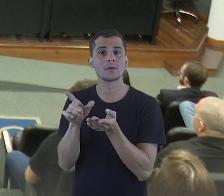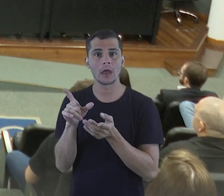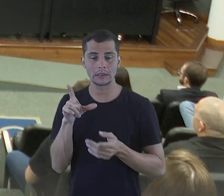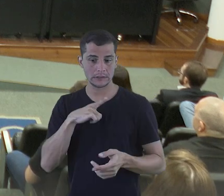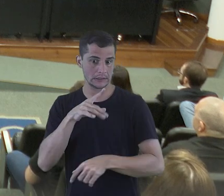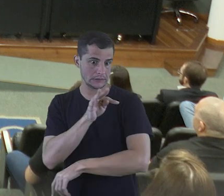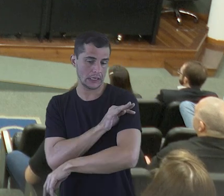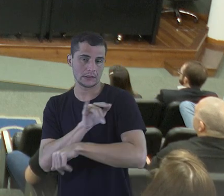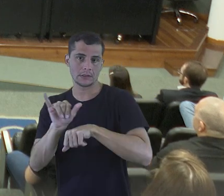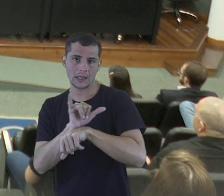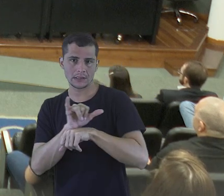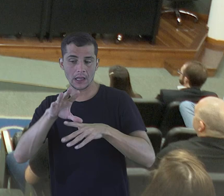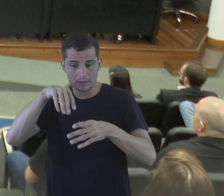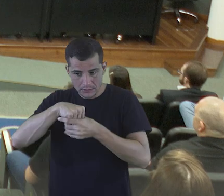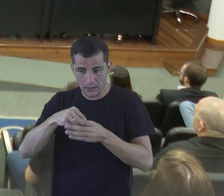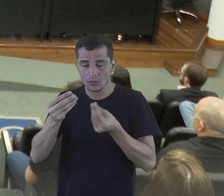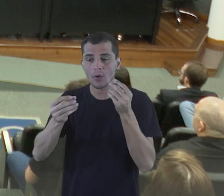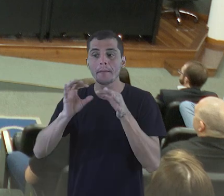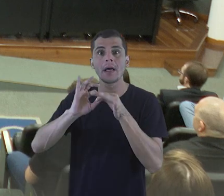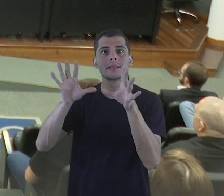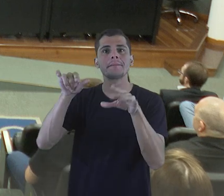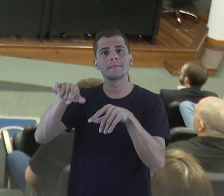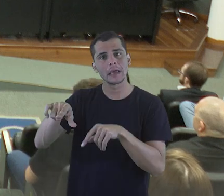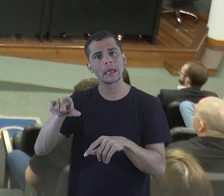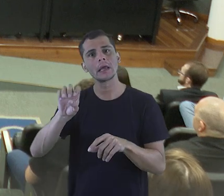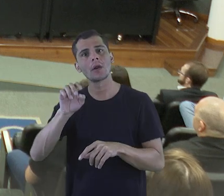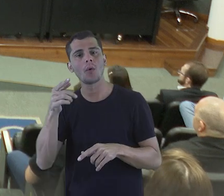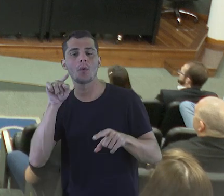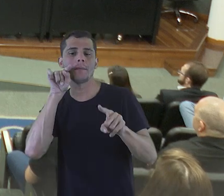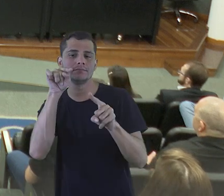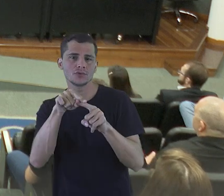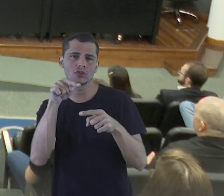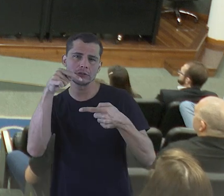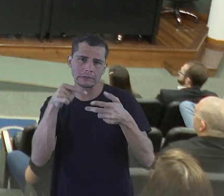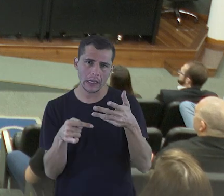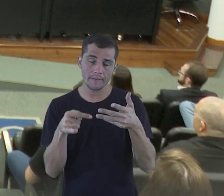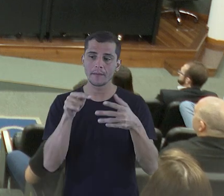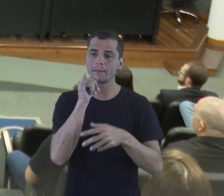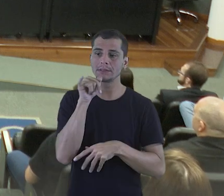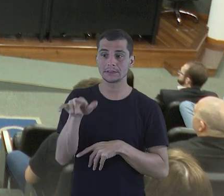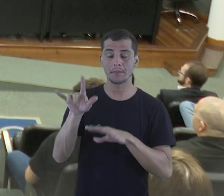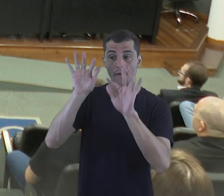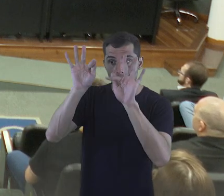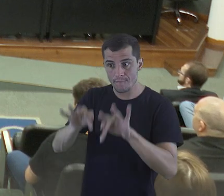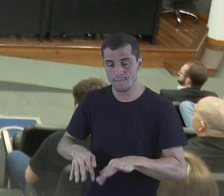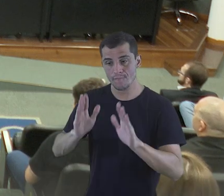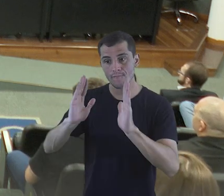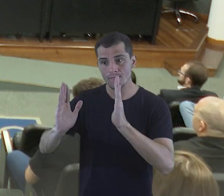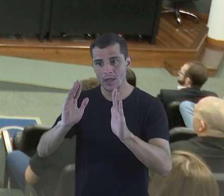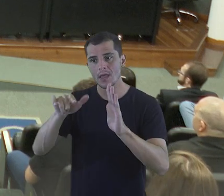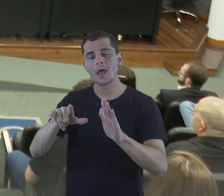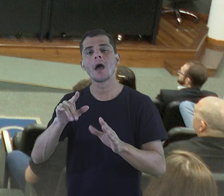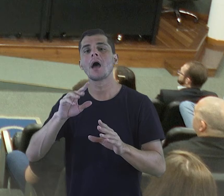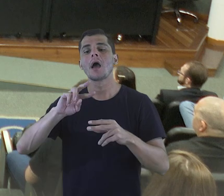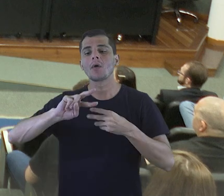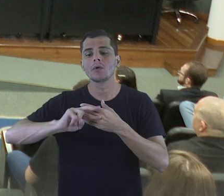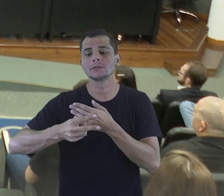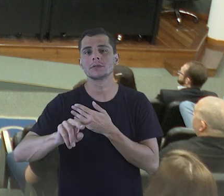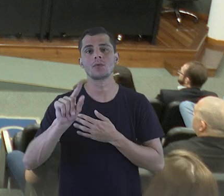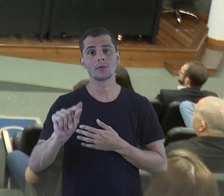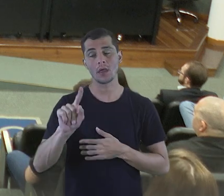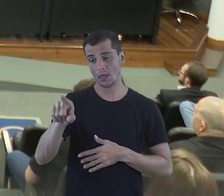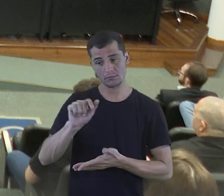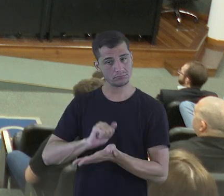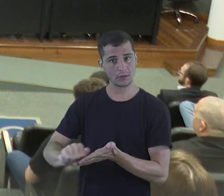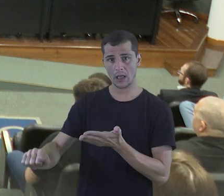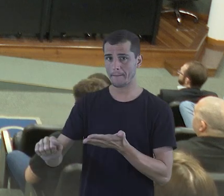autorizada a conservação para as seguintes finalidades então acabou o tratamento qual é a consequência natural elimina o dado